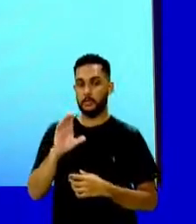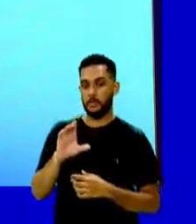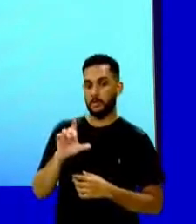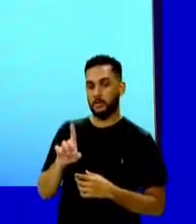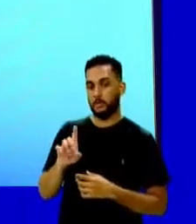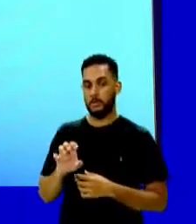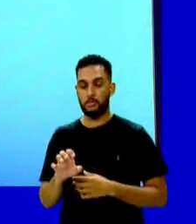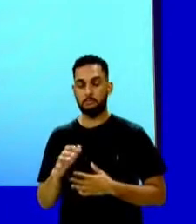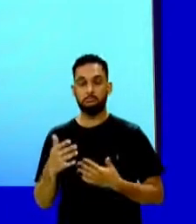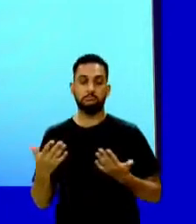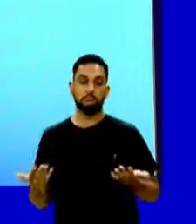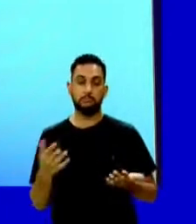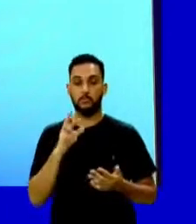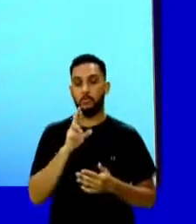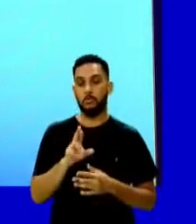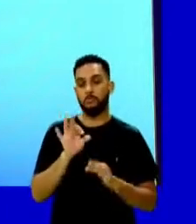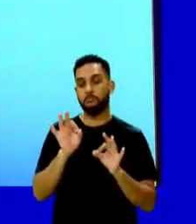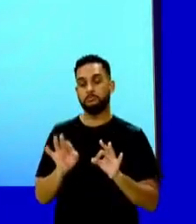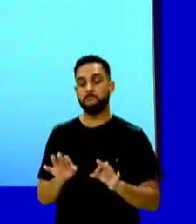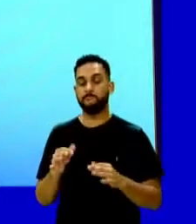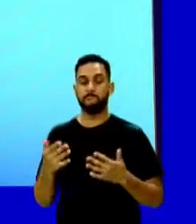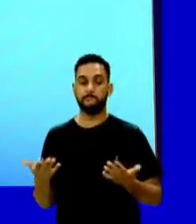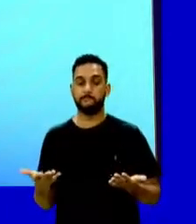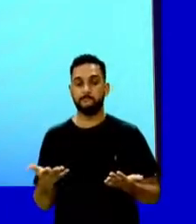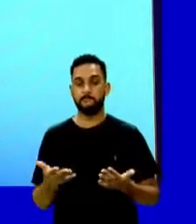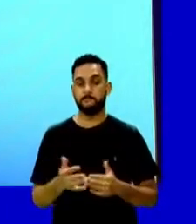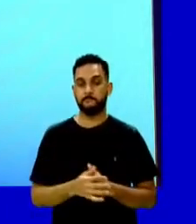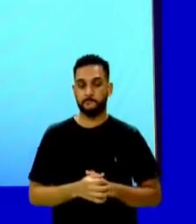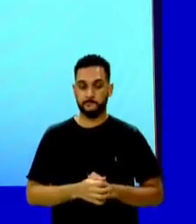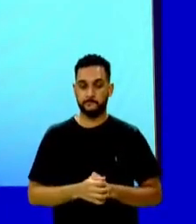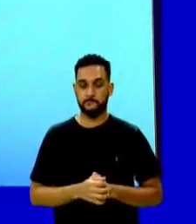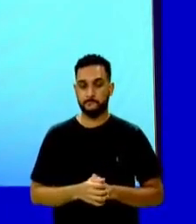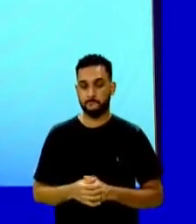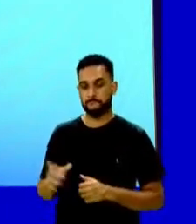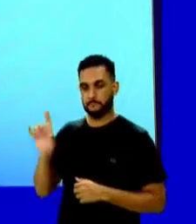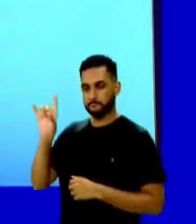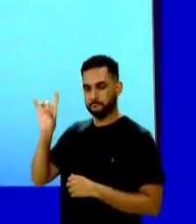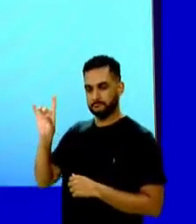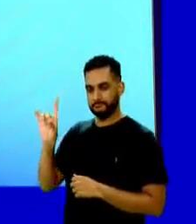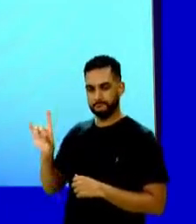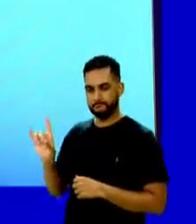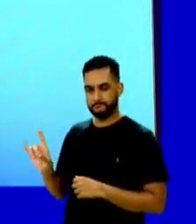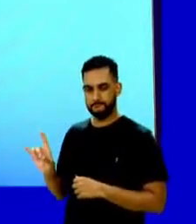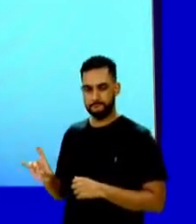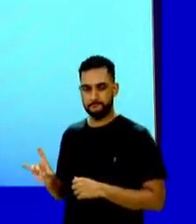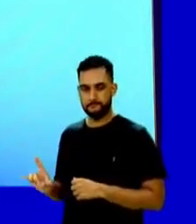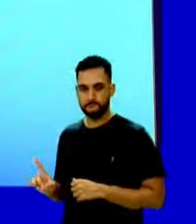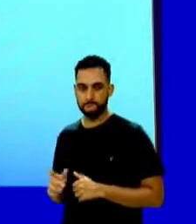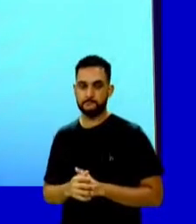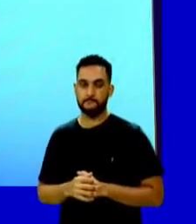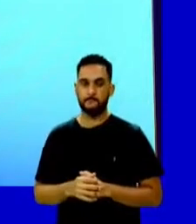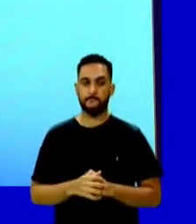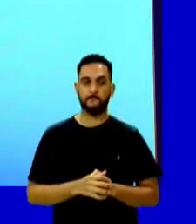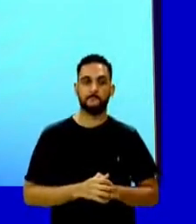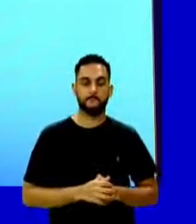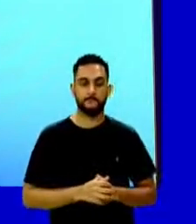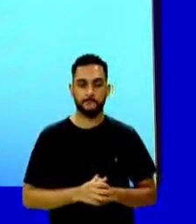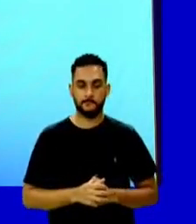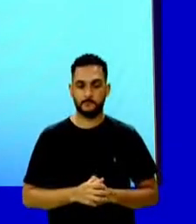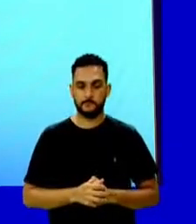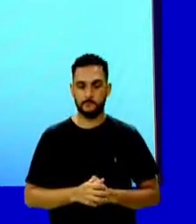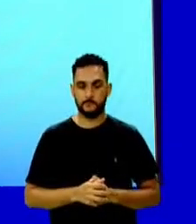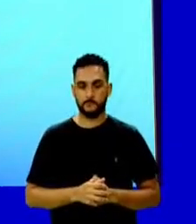8 e 4 letras e 10 e 5 letras de 2 e 10 e letra